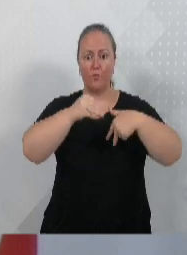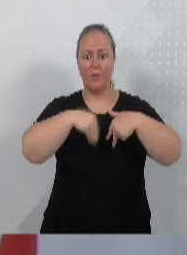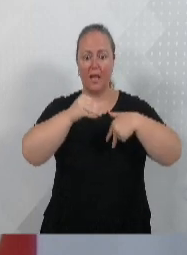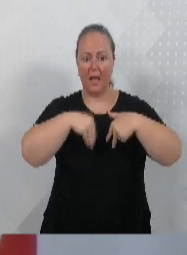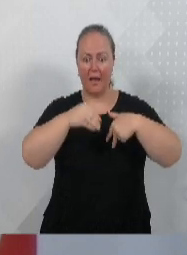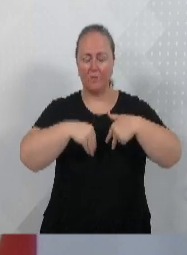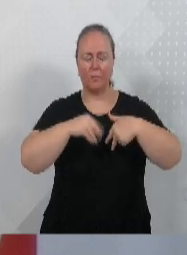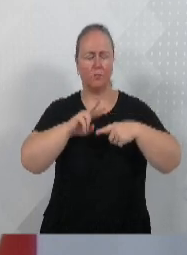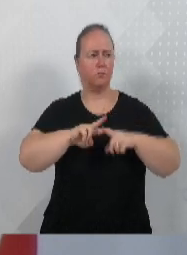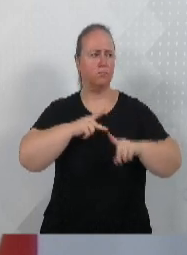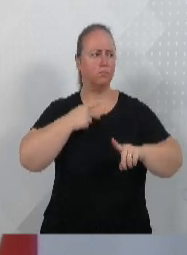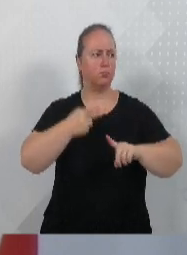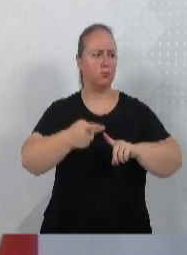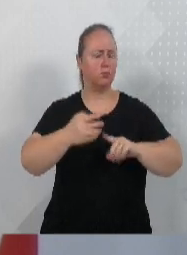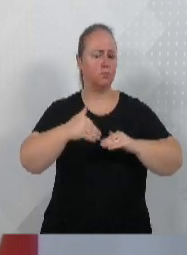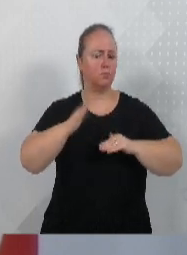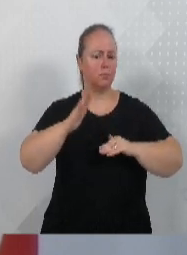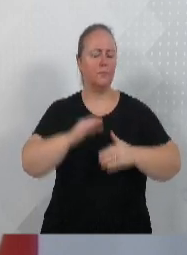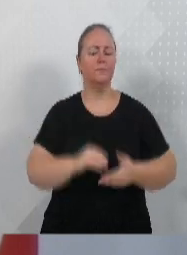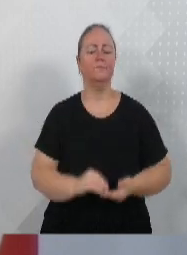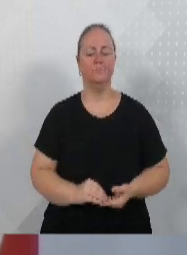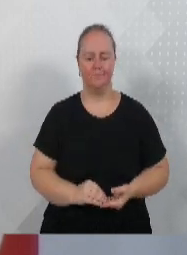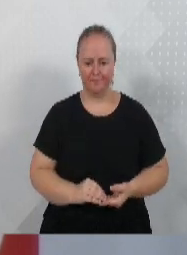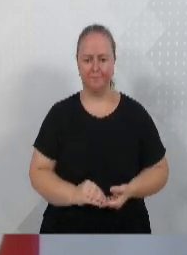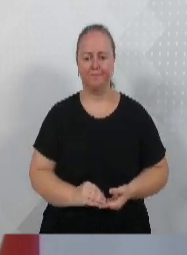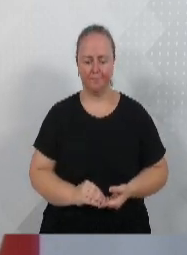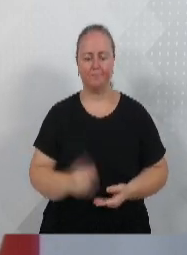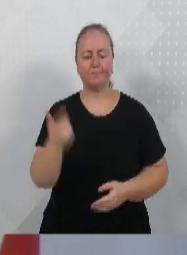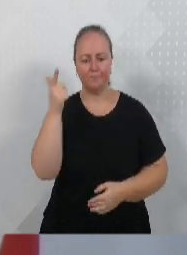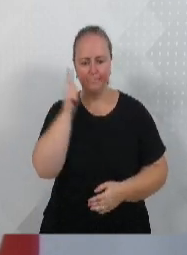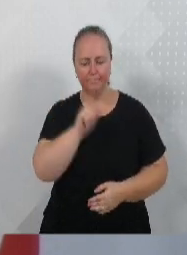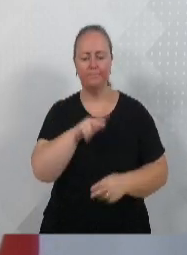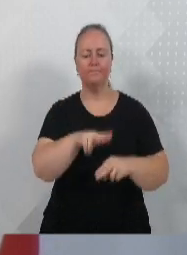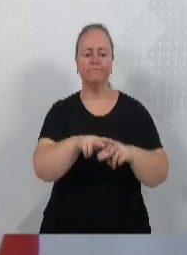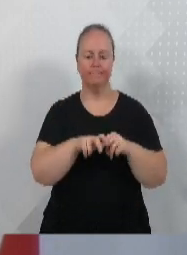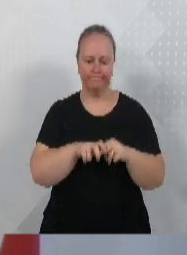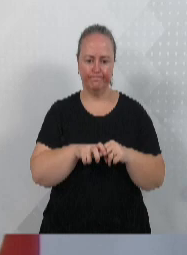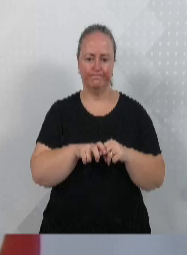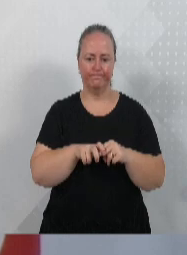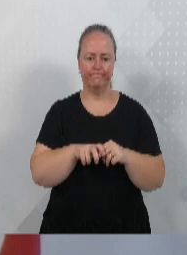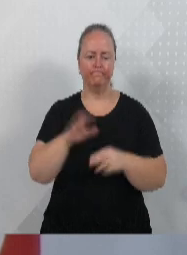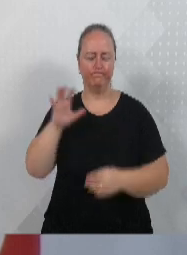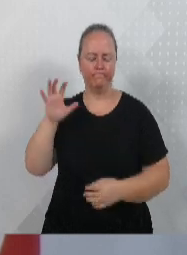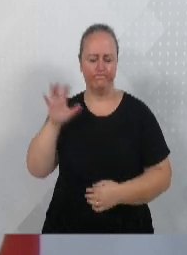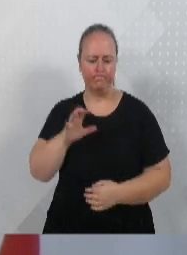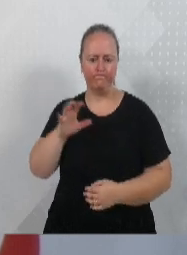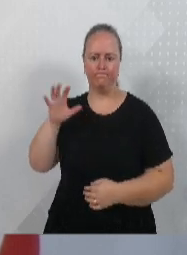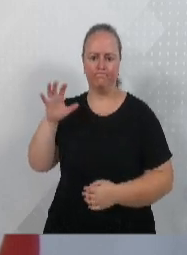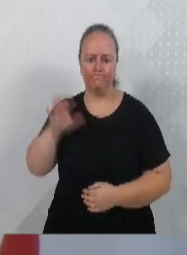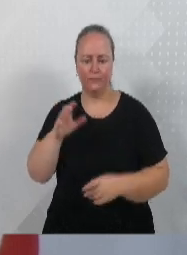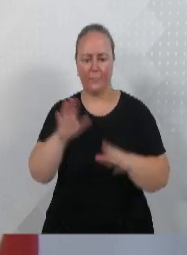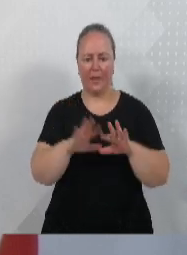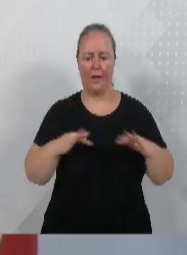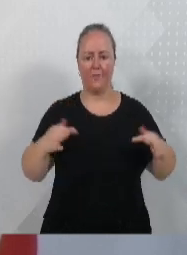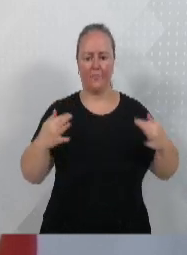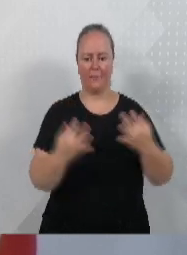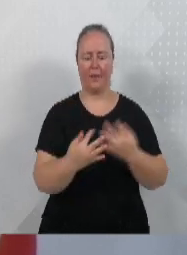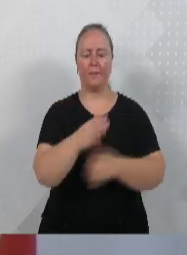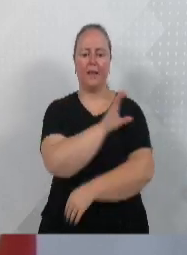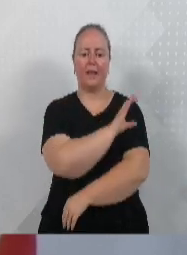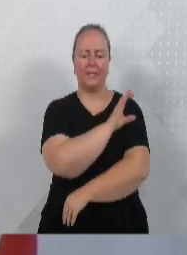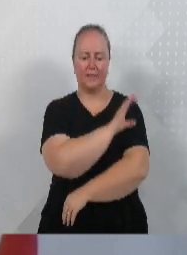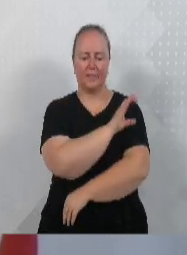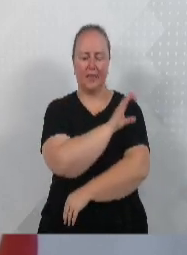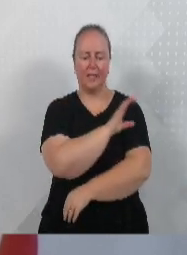aumentada. E isso só foi possível graças à pressão das famílias das vítimas, né, do CI Cantinho Bom